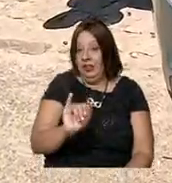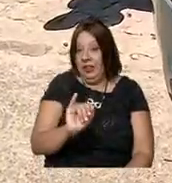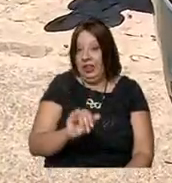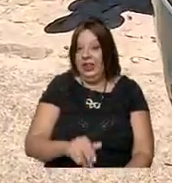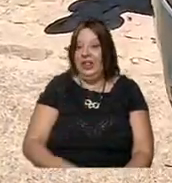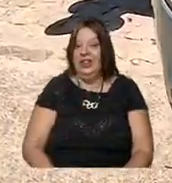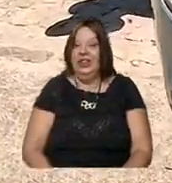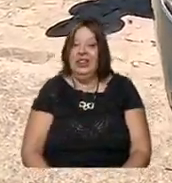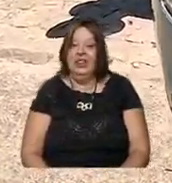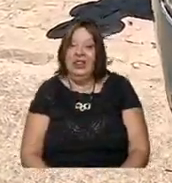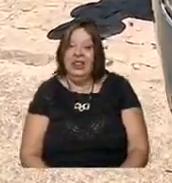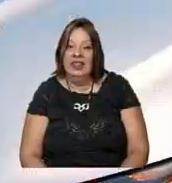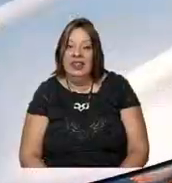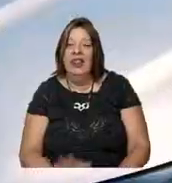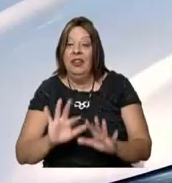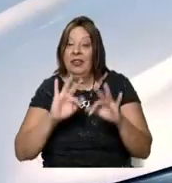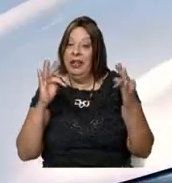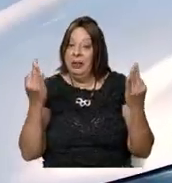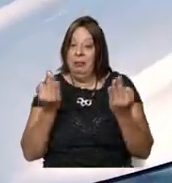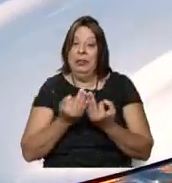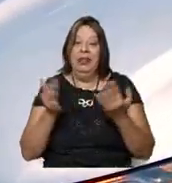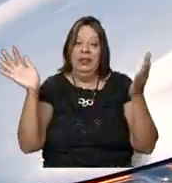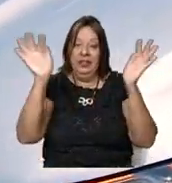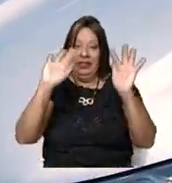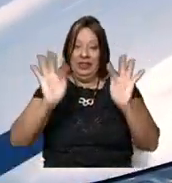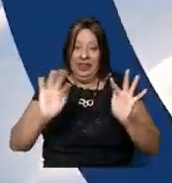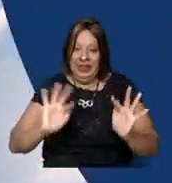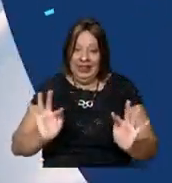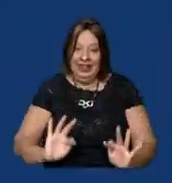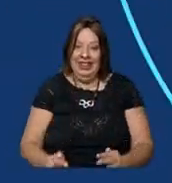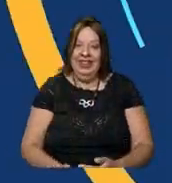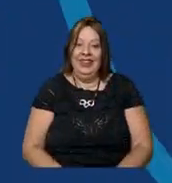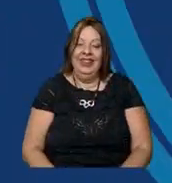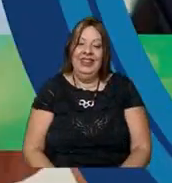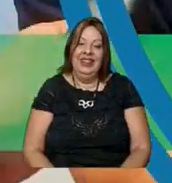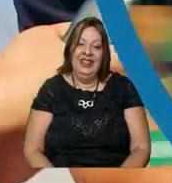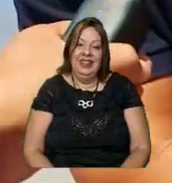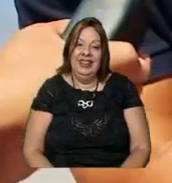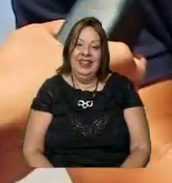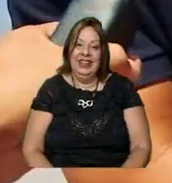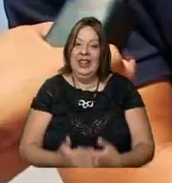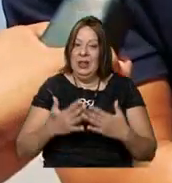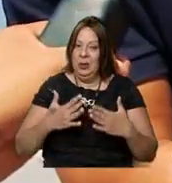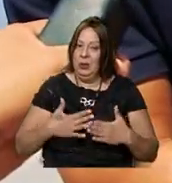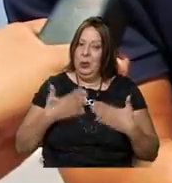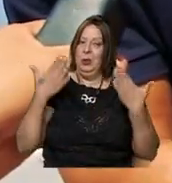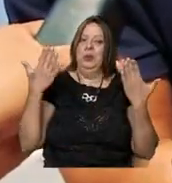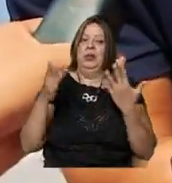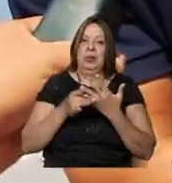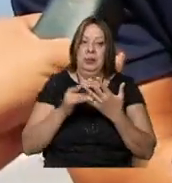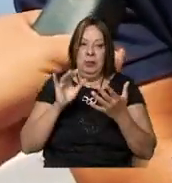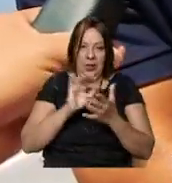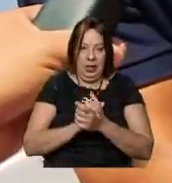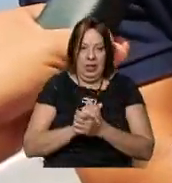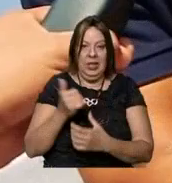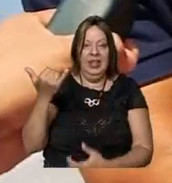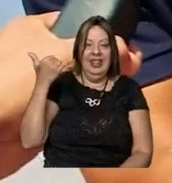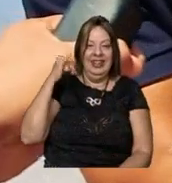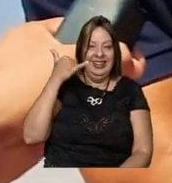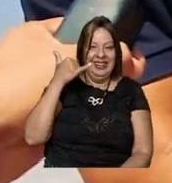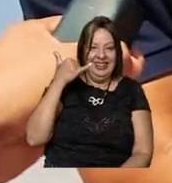carrão deixou toda a família feliz. Foi uma surpresa. Minha esposa recebeu o